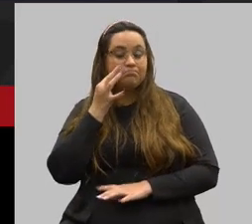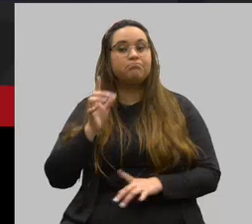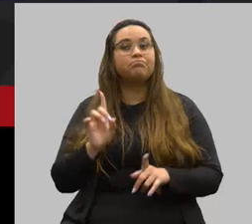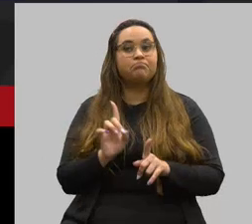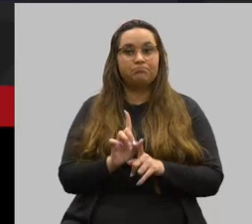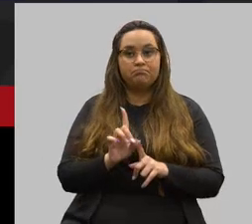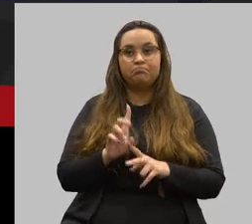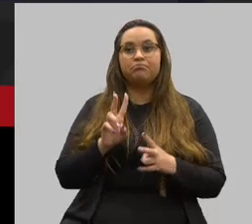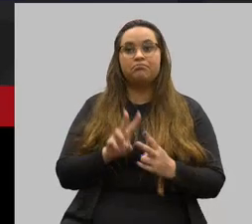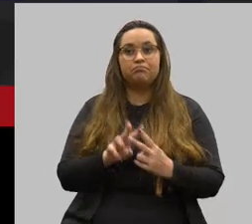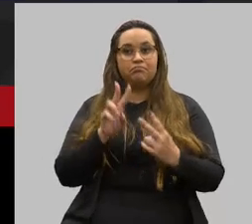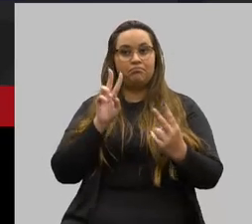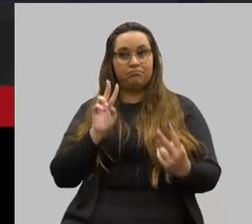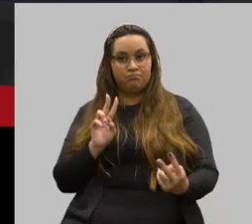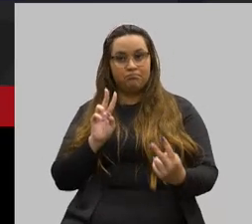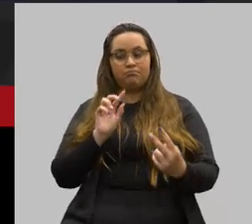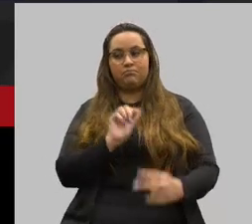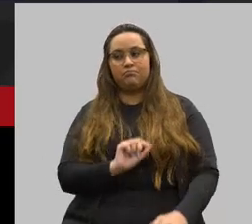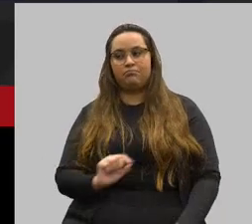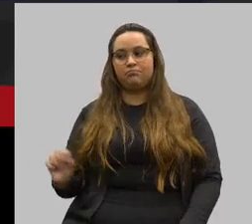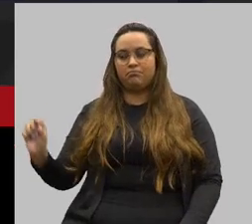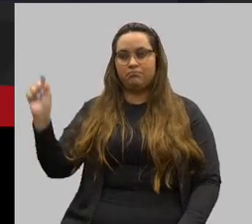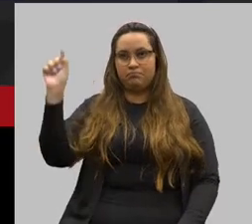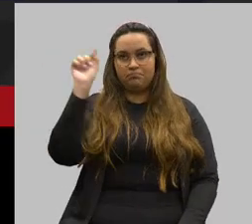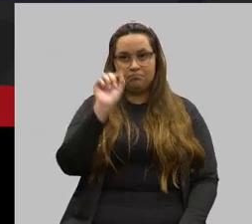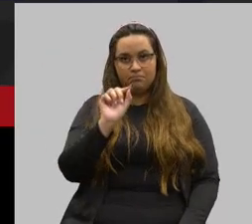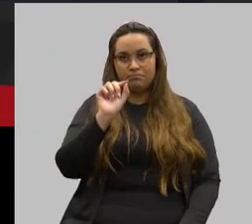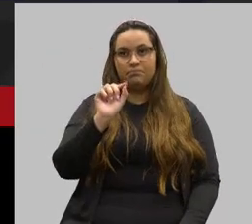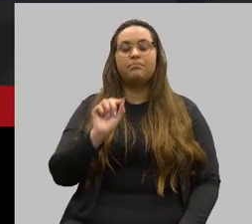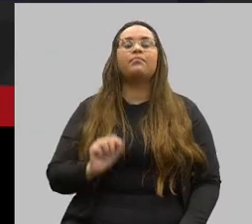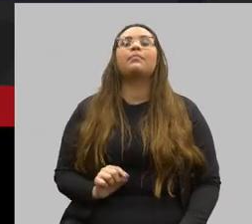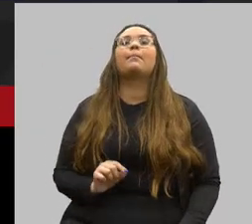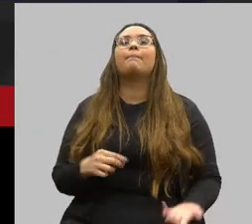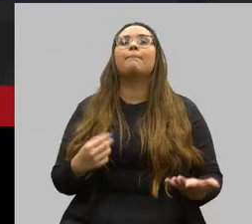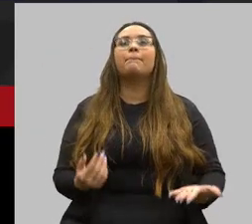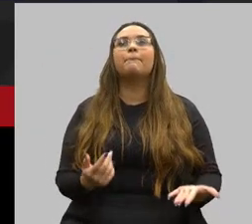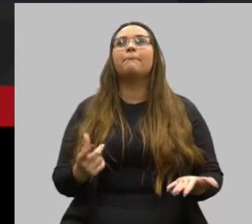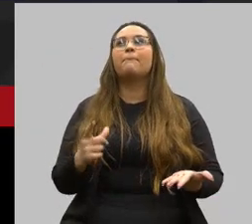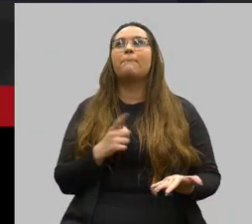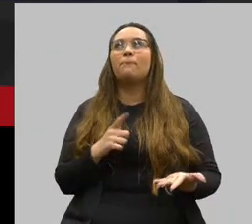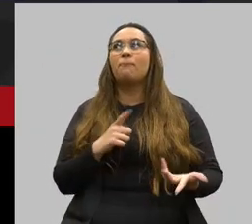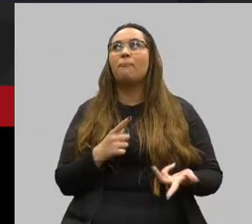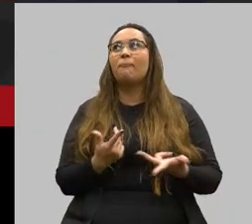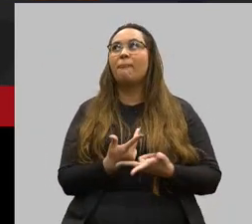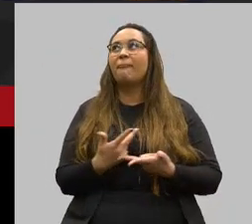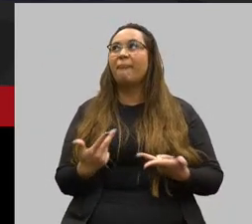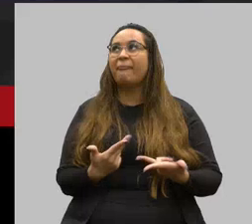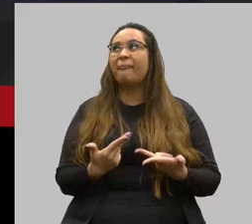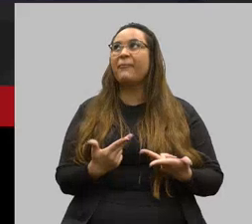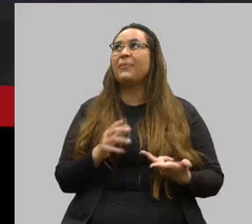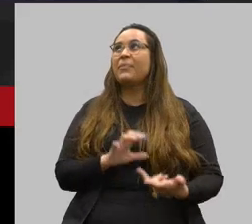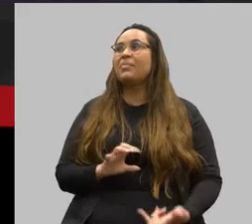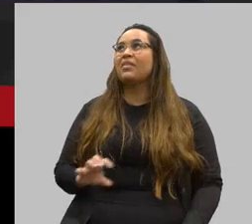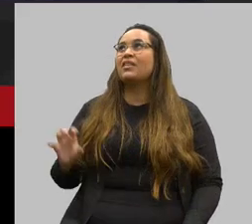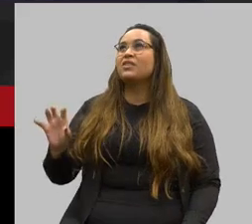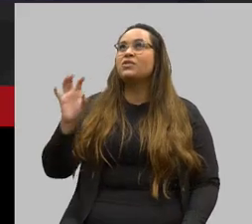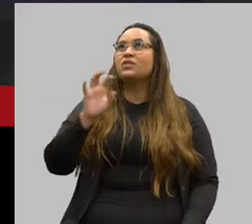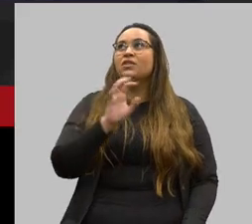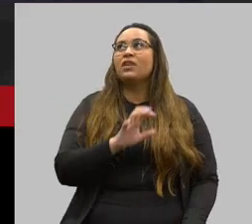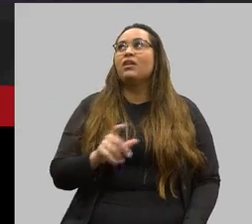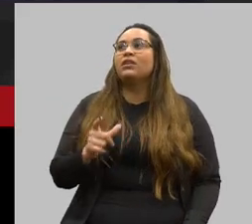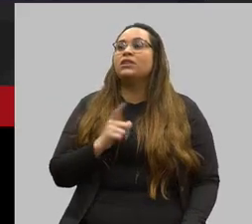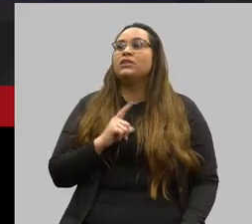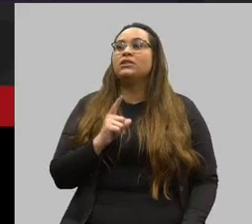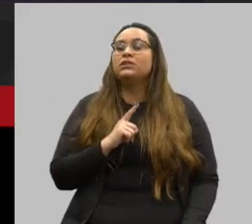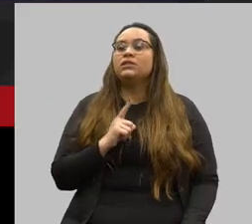disseminar em todo o estado nas áreas dos departamentos das delegacias regionais de maneira propiciar que o